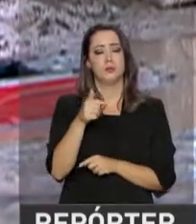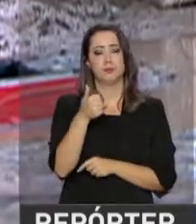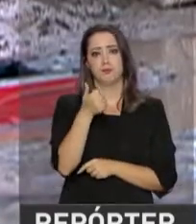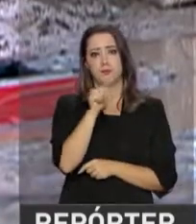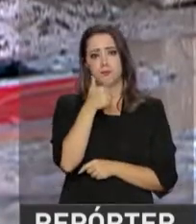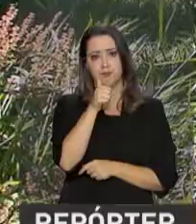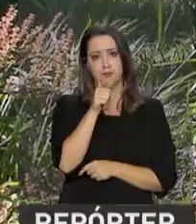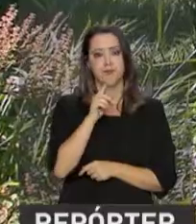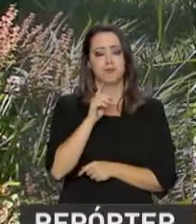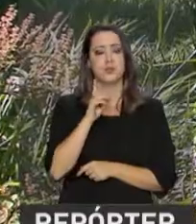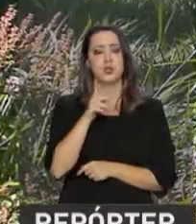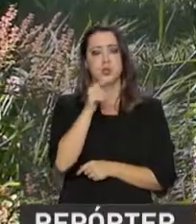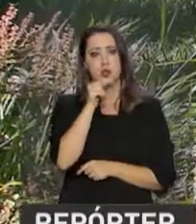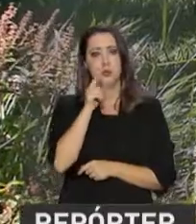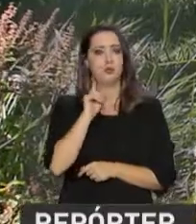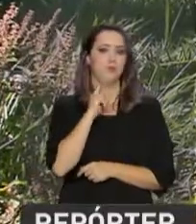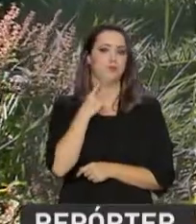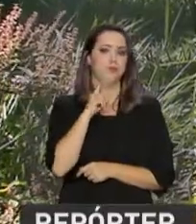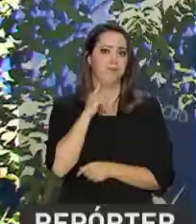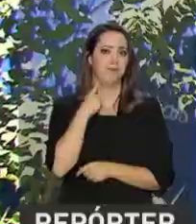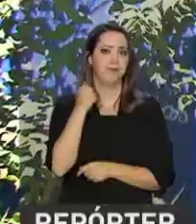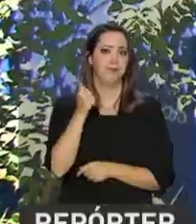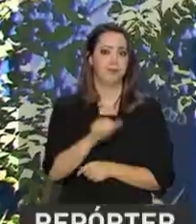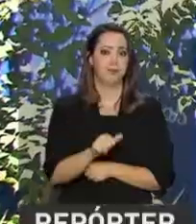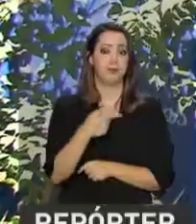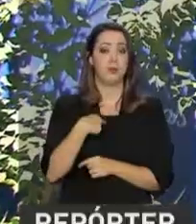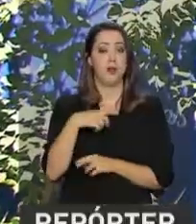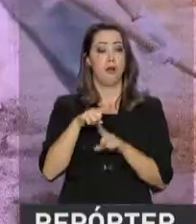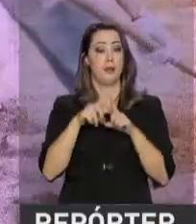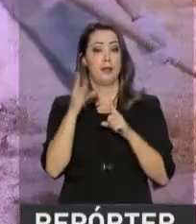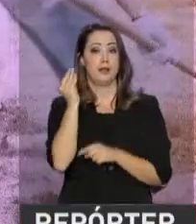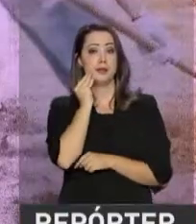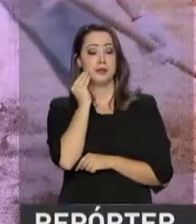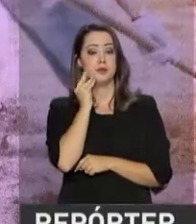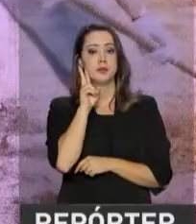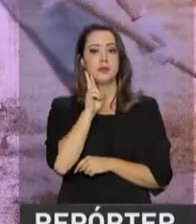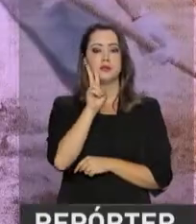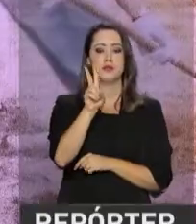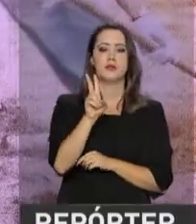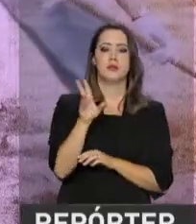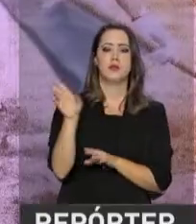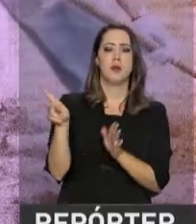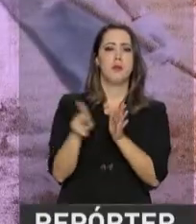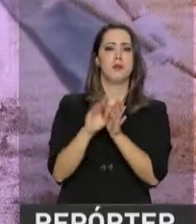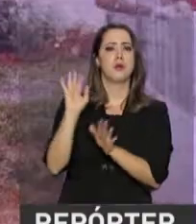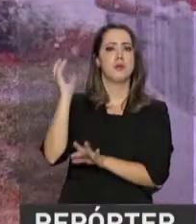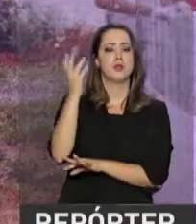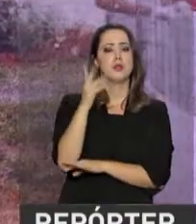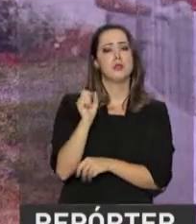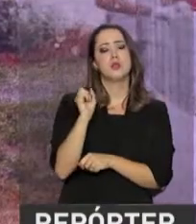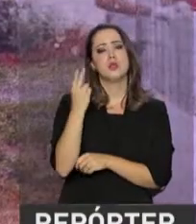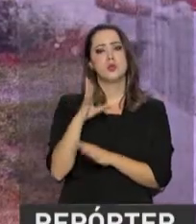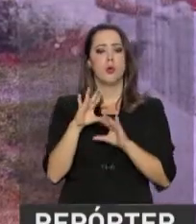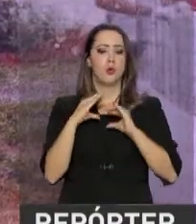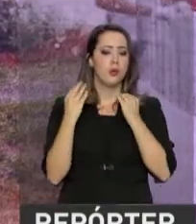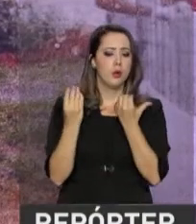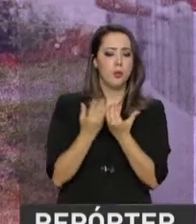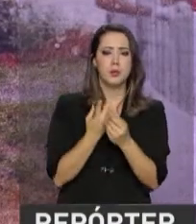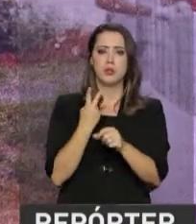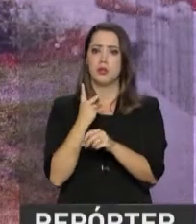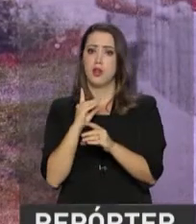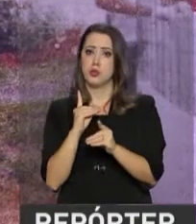imprópria mas experiências baseadas na natureza e de base comunitária podem oferecer soluções para enfrentar